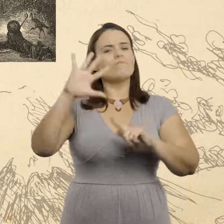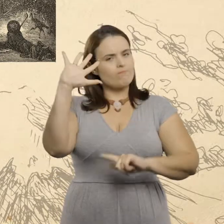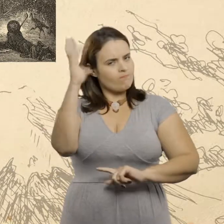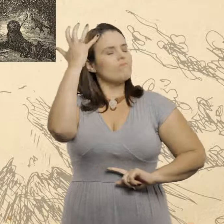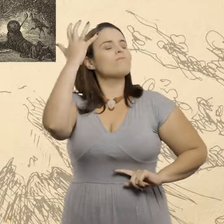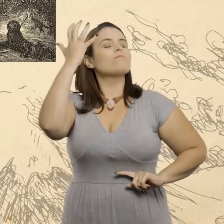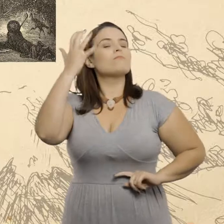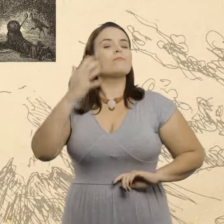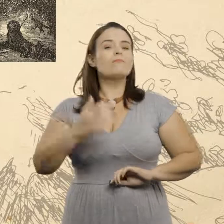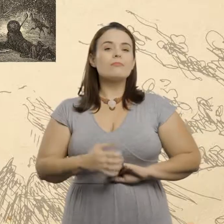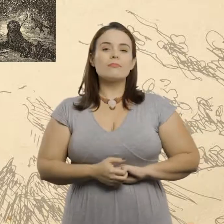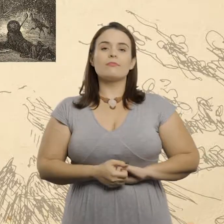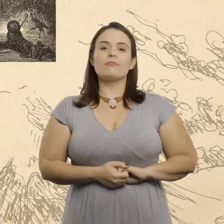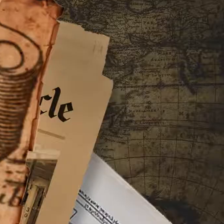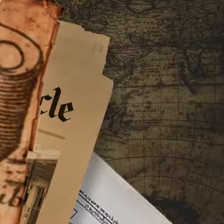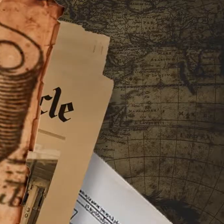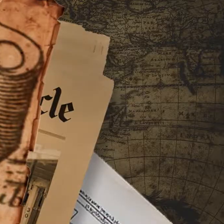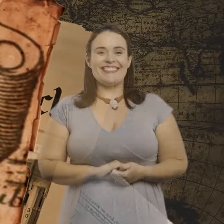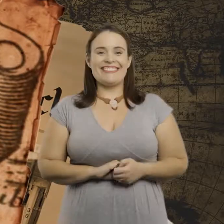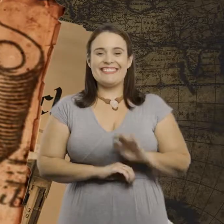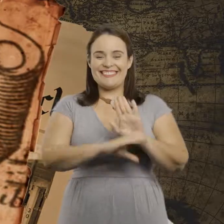resolver o problema.